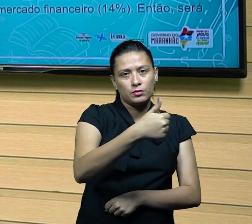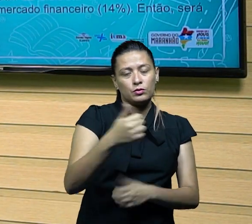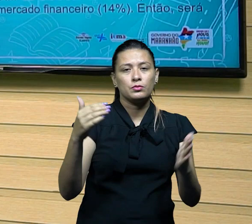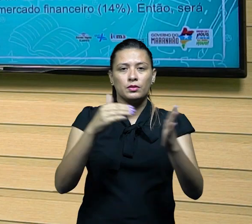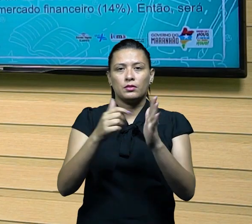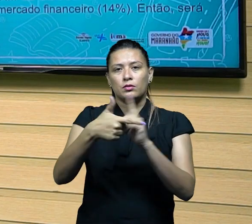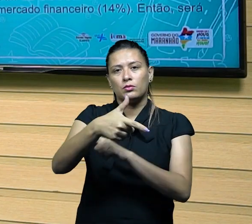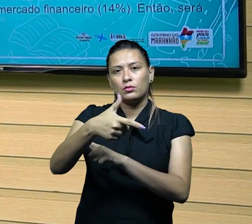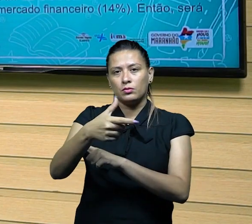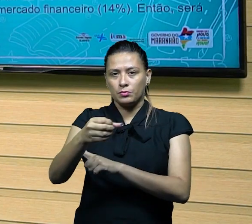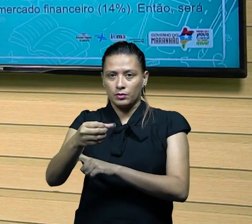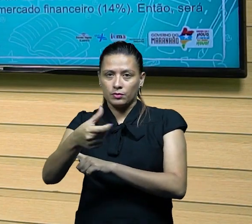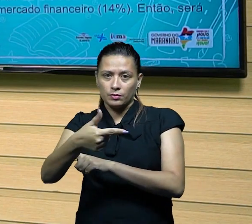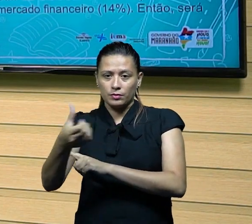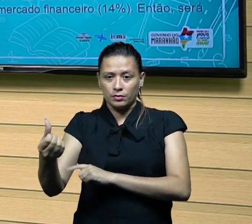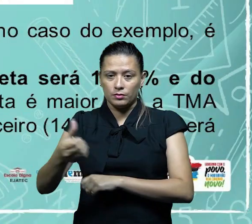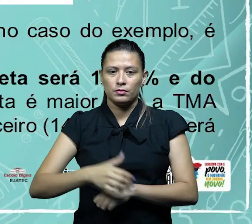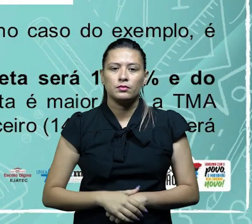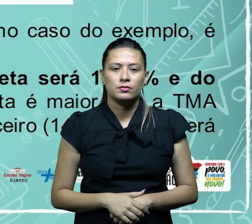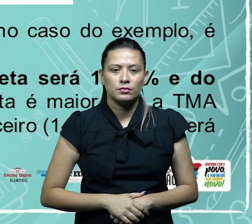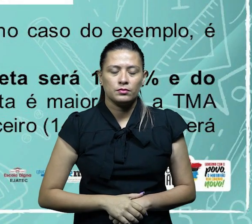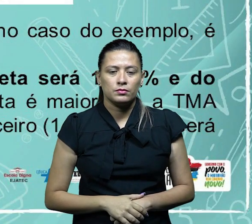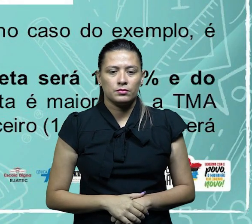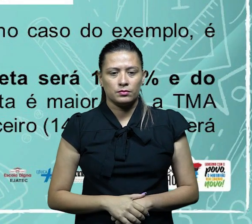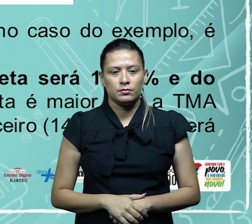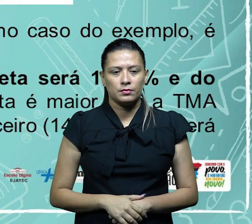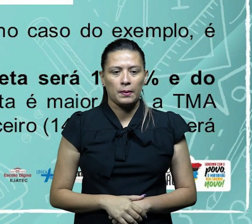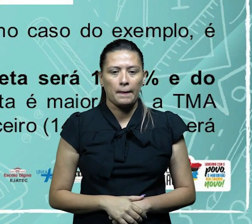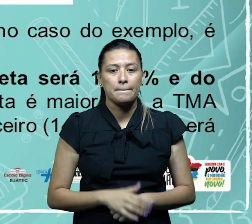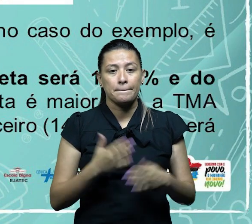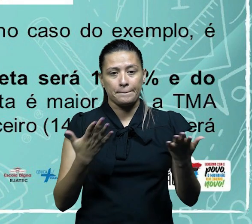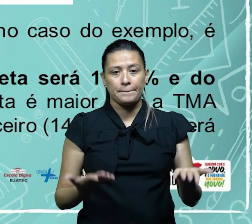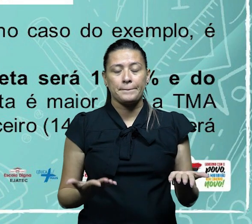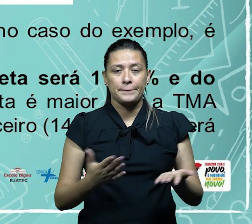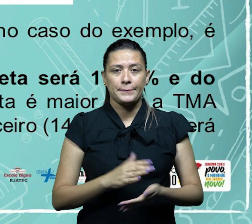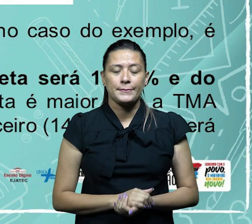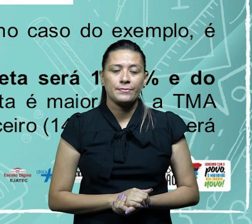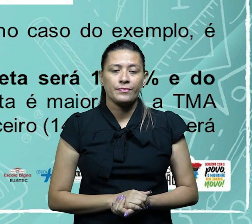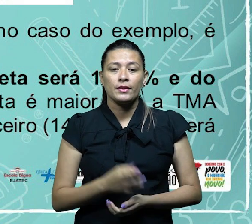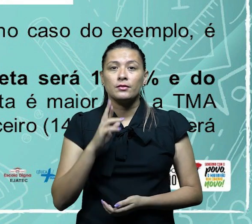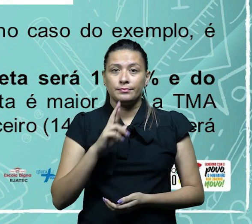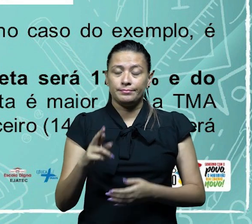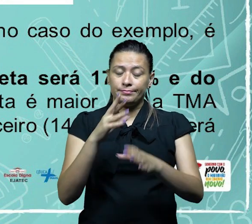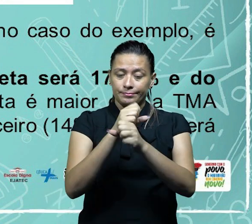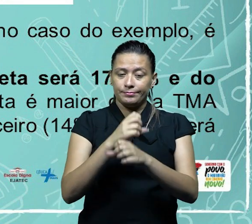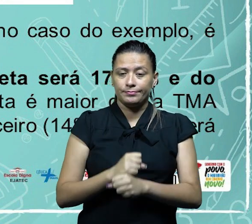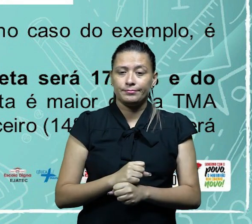que ele é menor que o do mercado financeiro. Certinho? Então vamos observar que a taxa interna de retorno